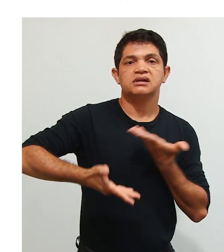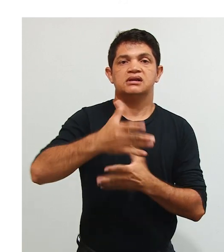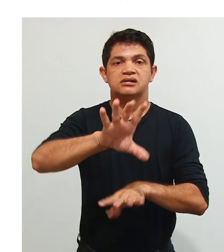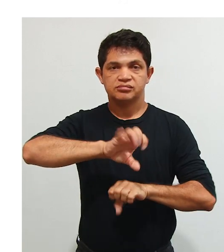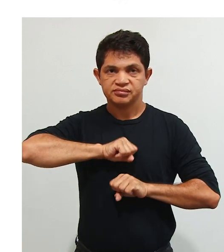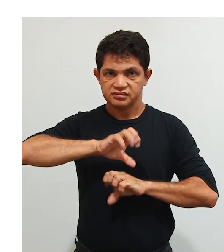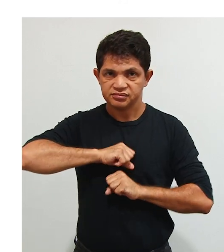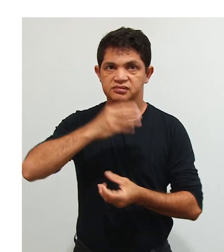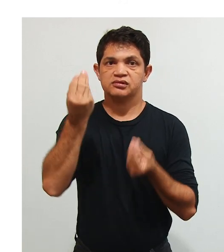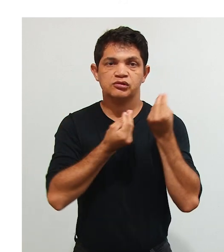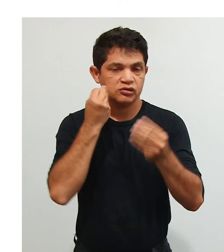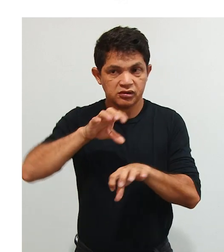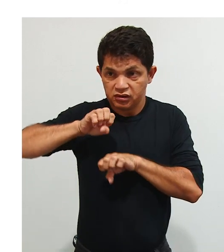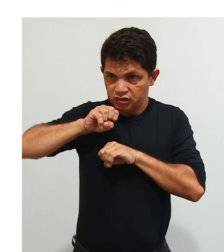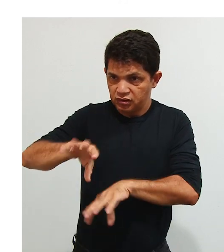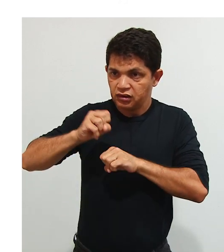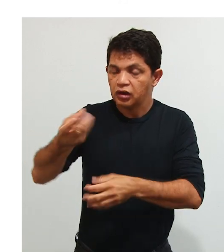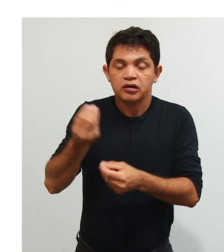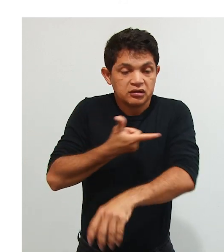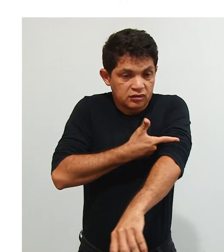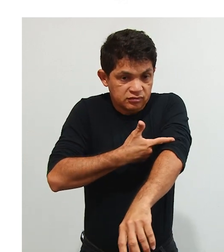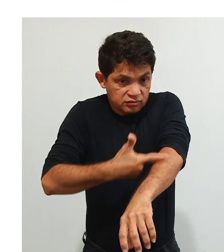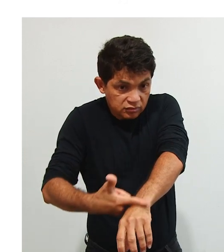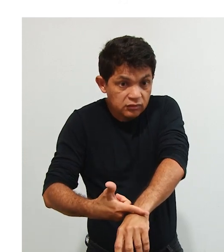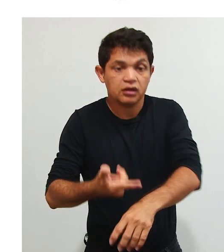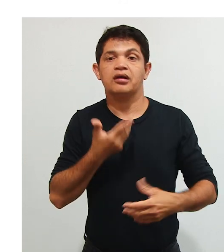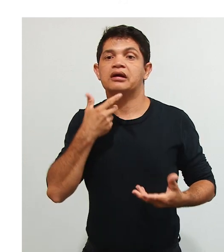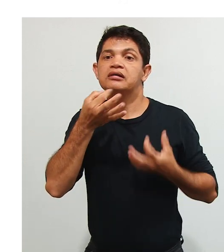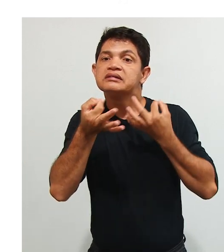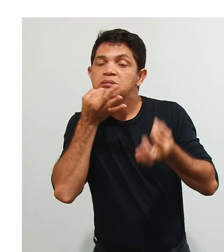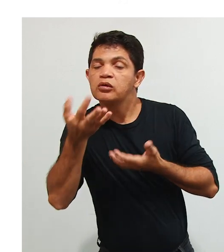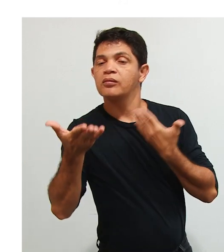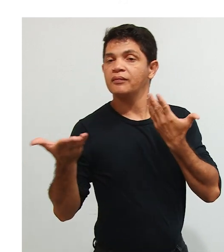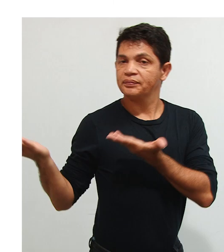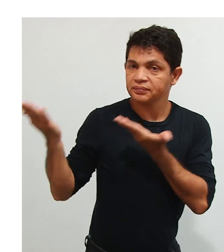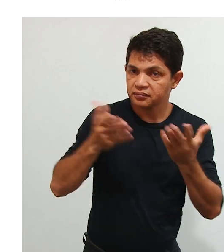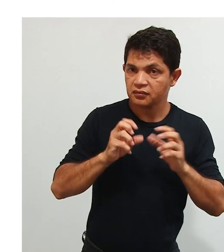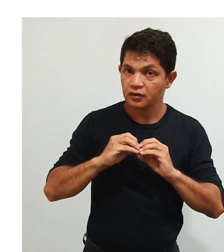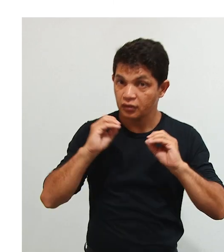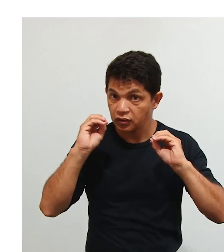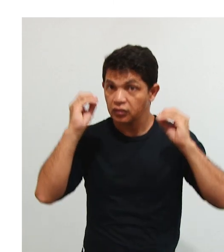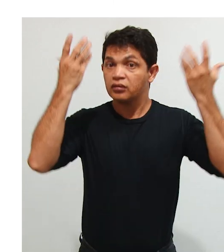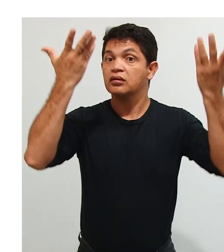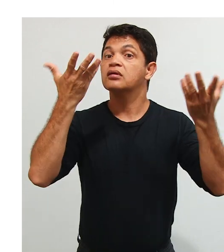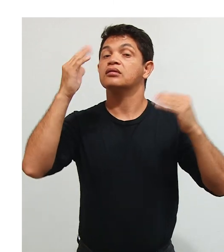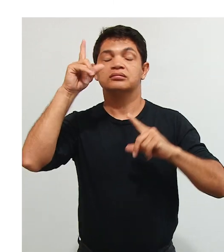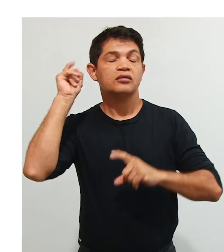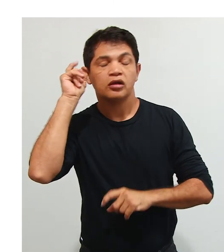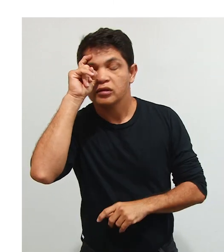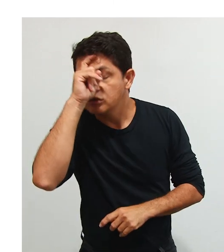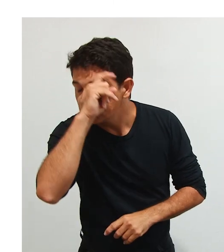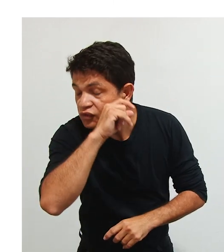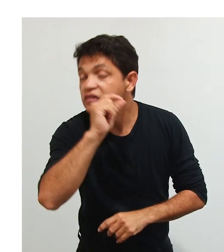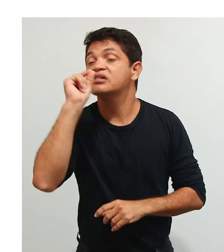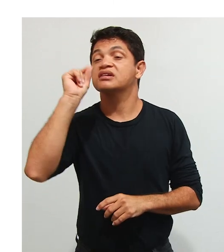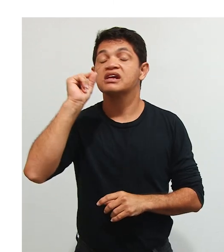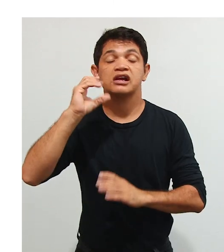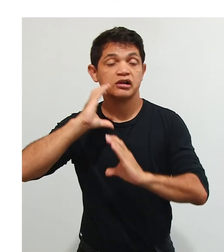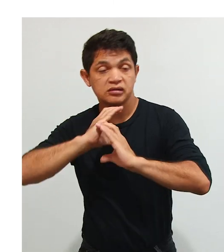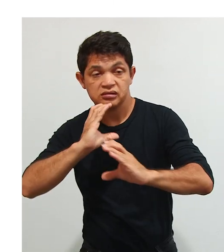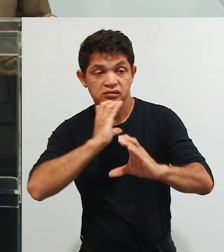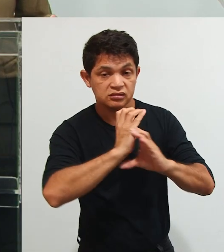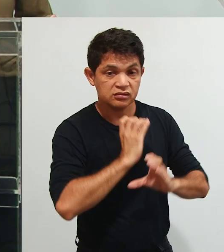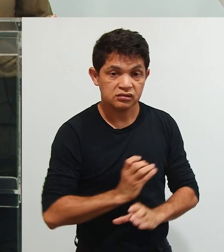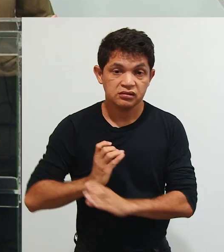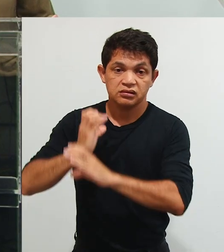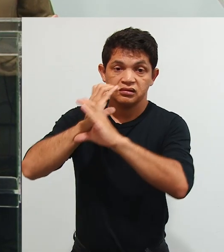fato comunicado e oferecer presença, né, gente? Que hoje é algo tão difícil, né?